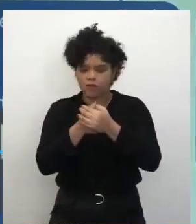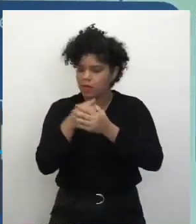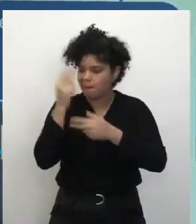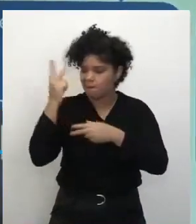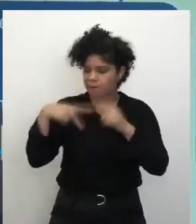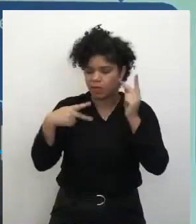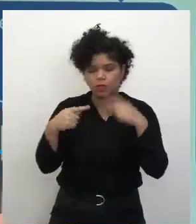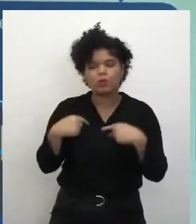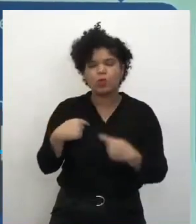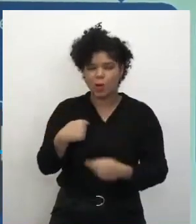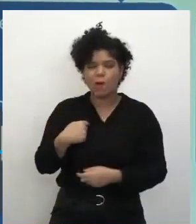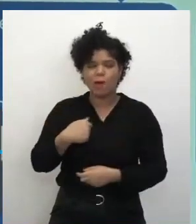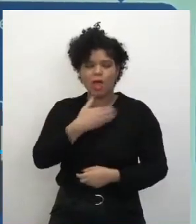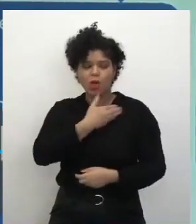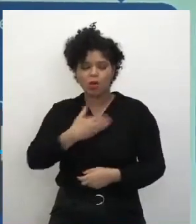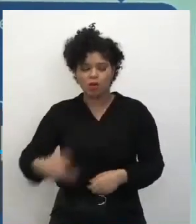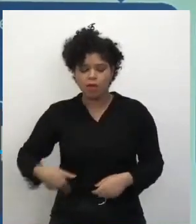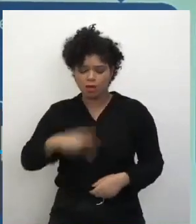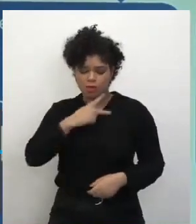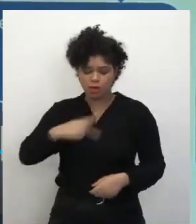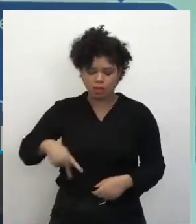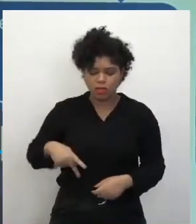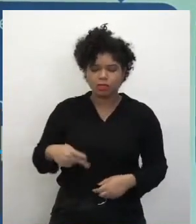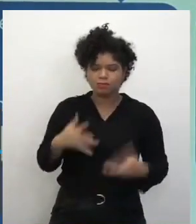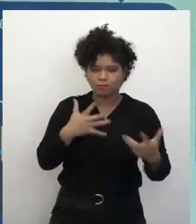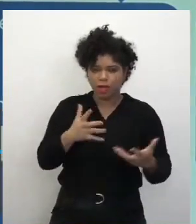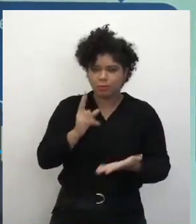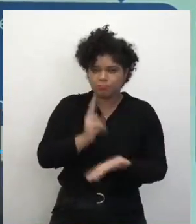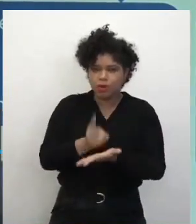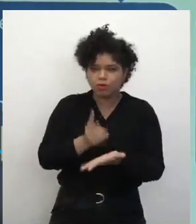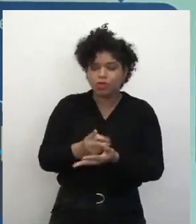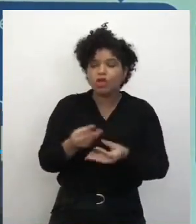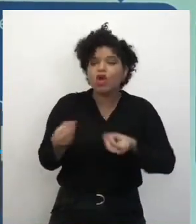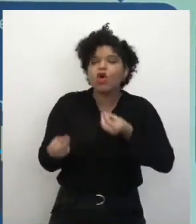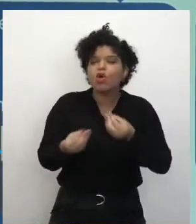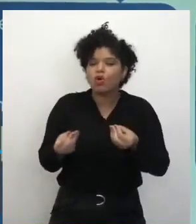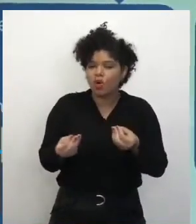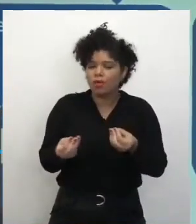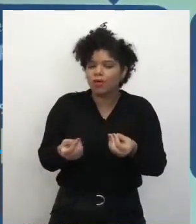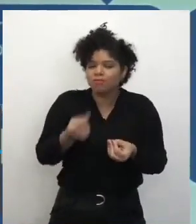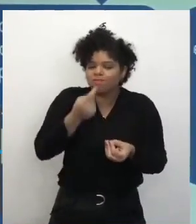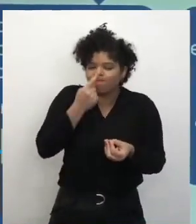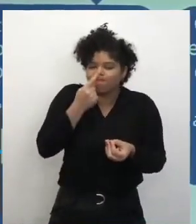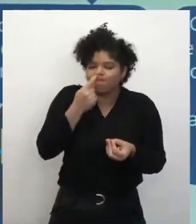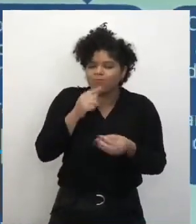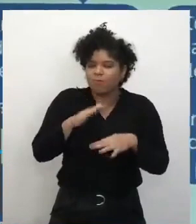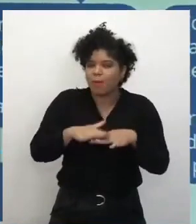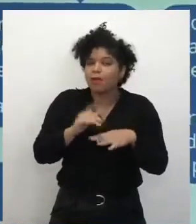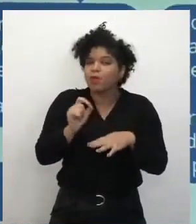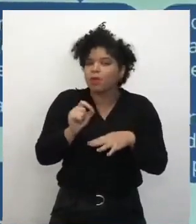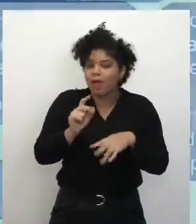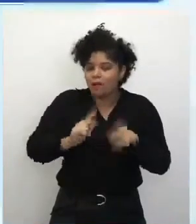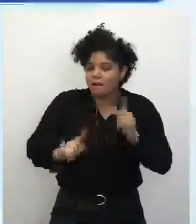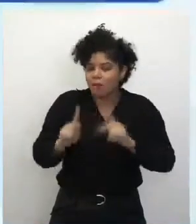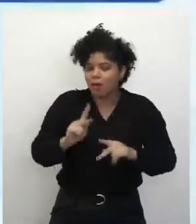ensinar pela manutenção do Poder tu atravessa relação tão íntima com a população quando a gente